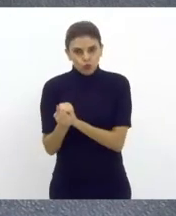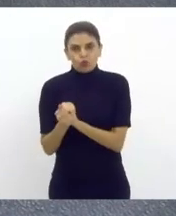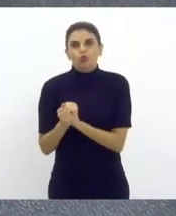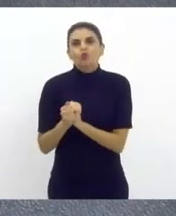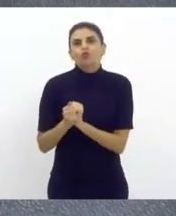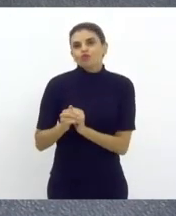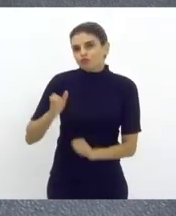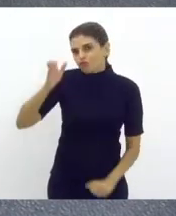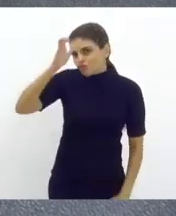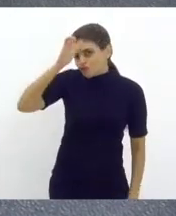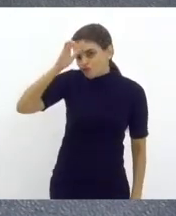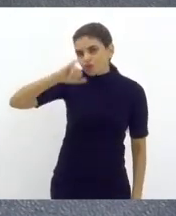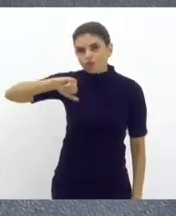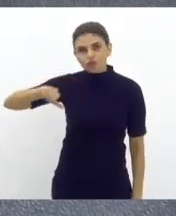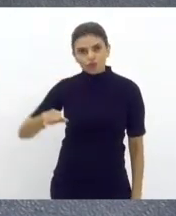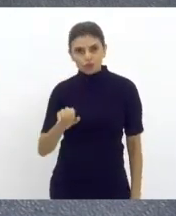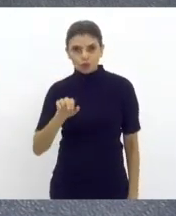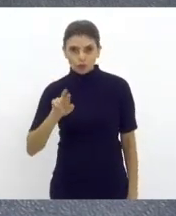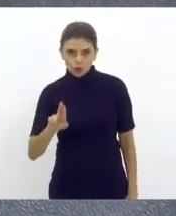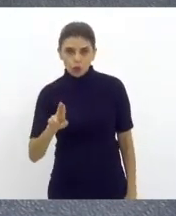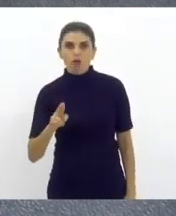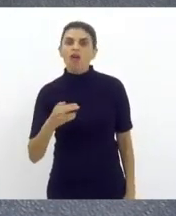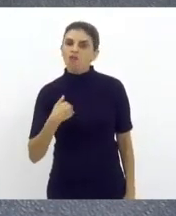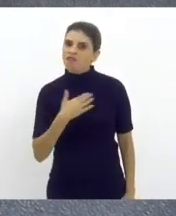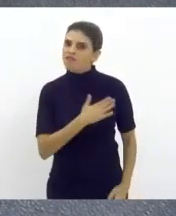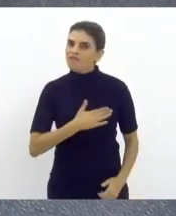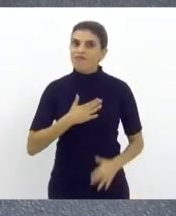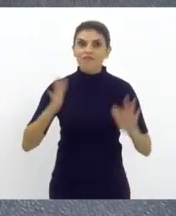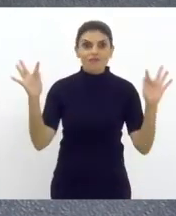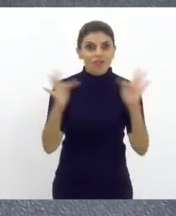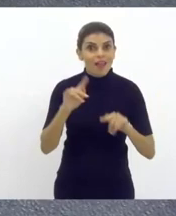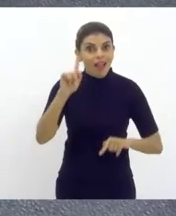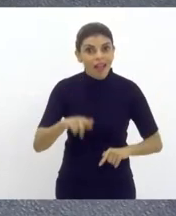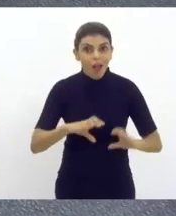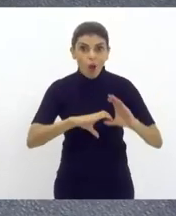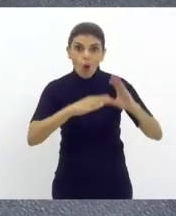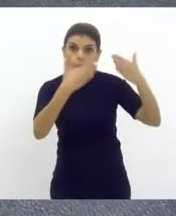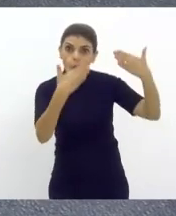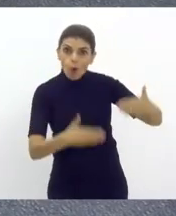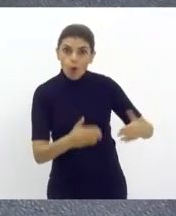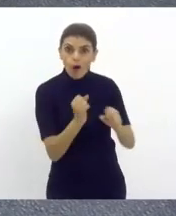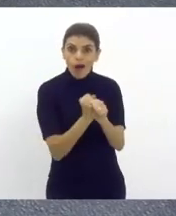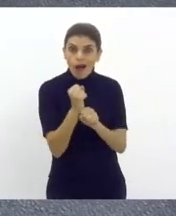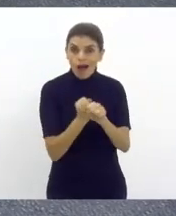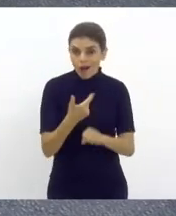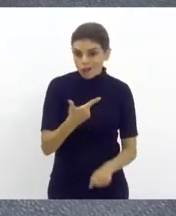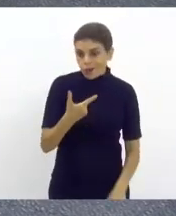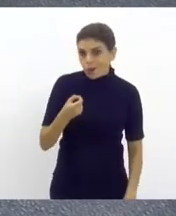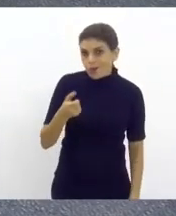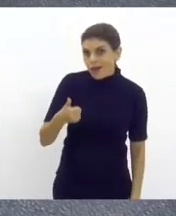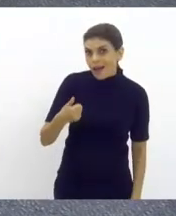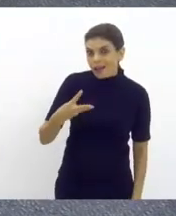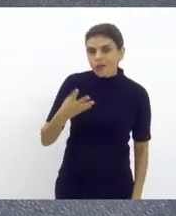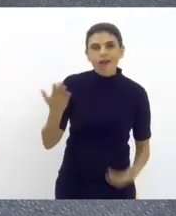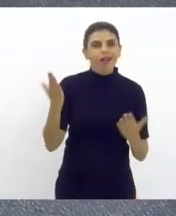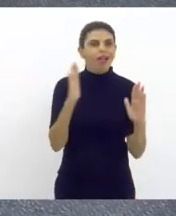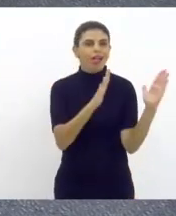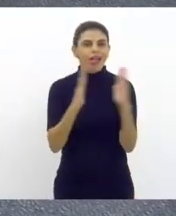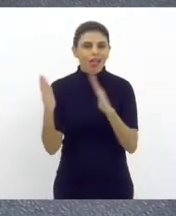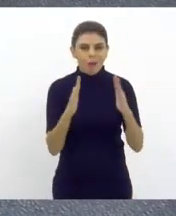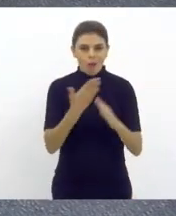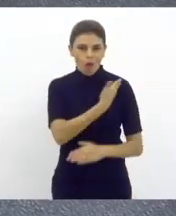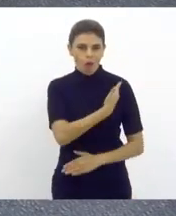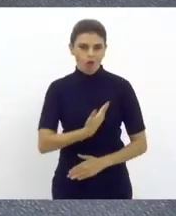fiquei muito feliz que isso foi um concurso de 2014 a época do ex-governador Pezão e